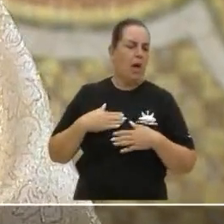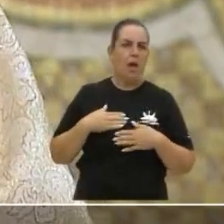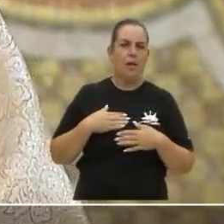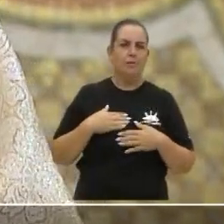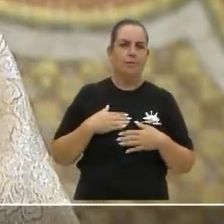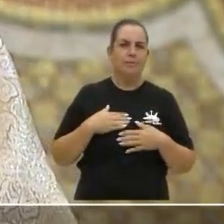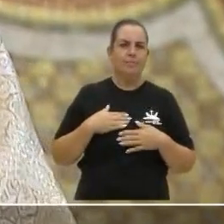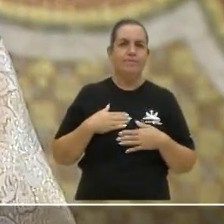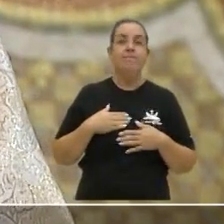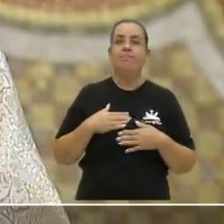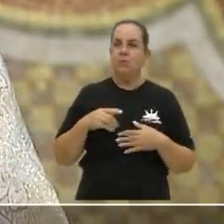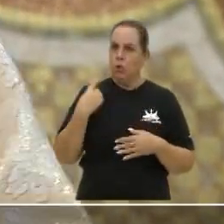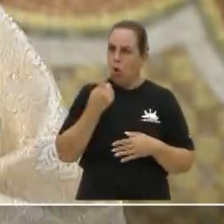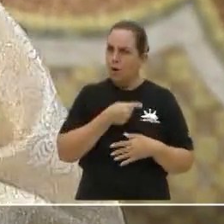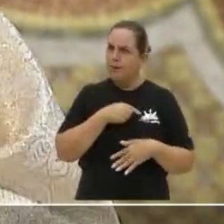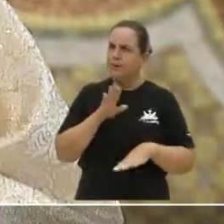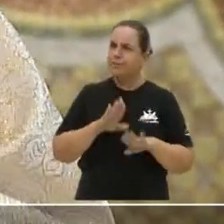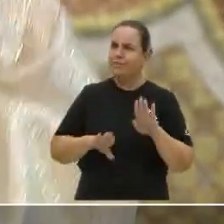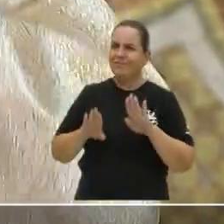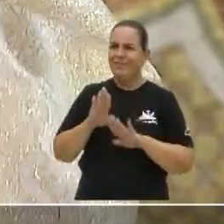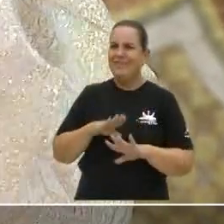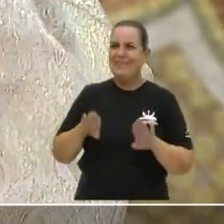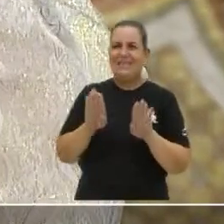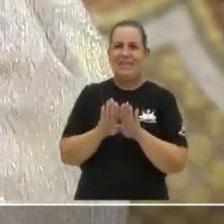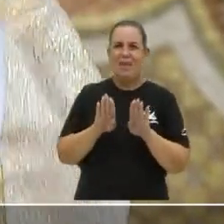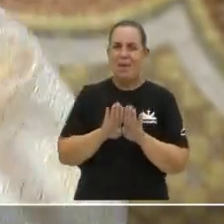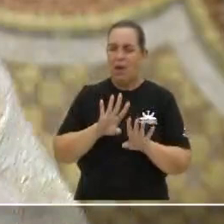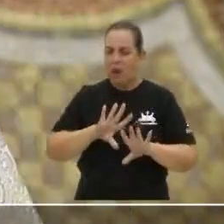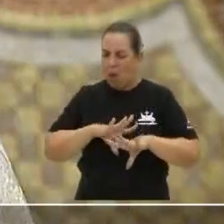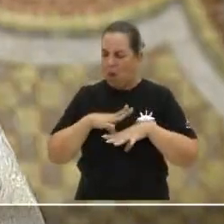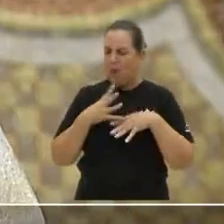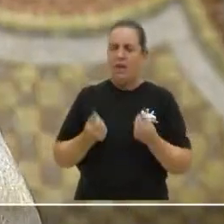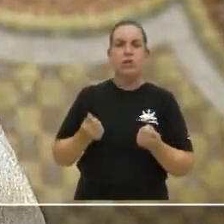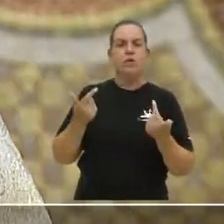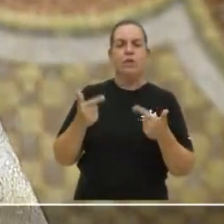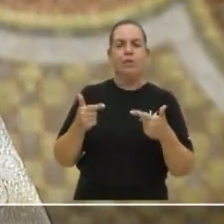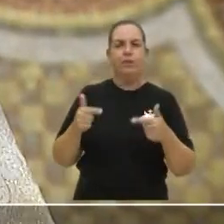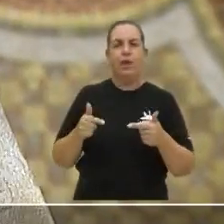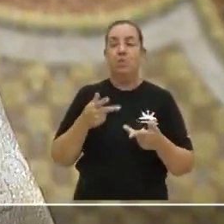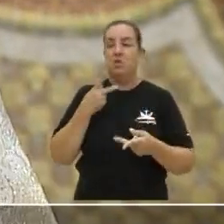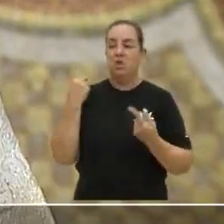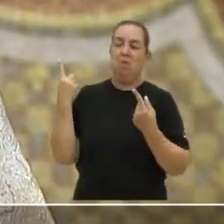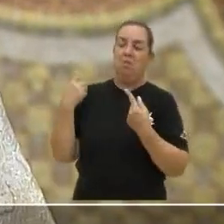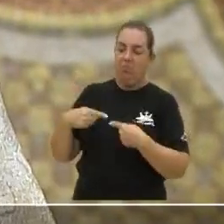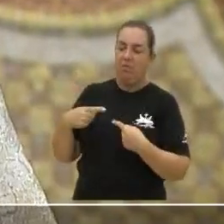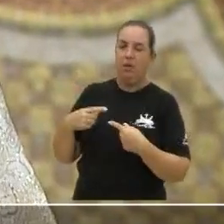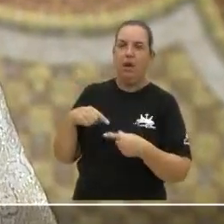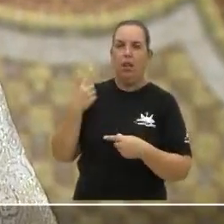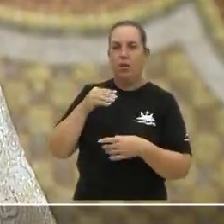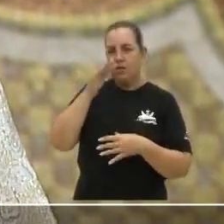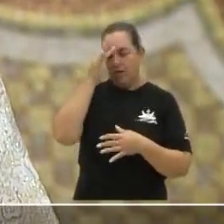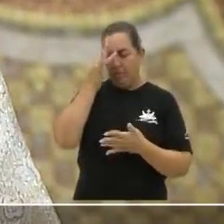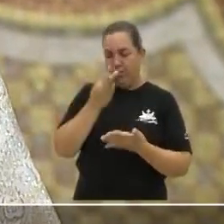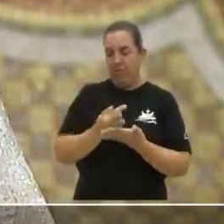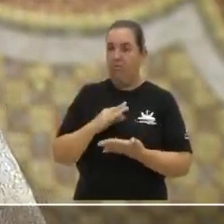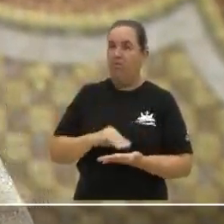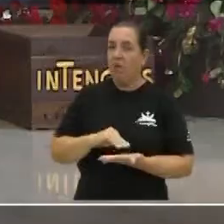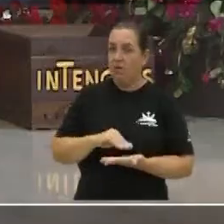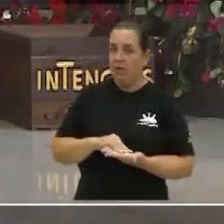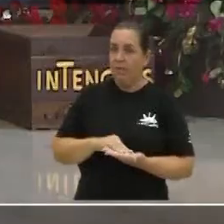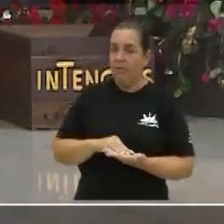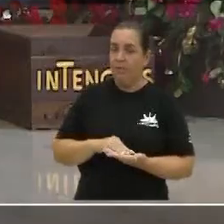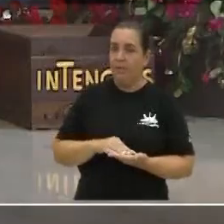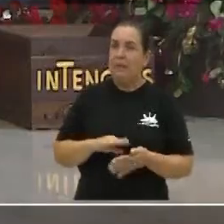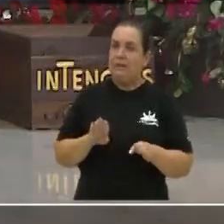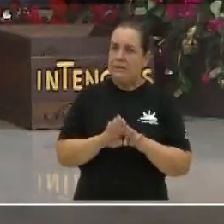vezes em que nós não temos nem a coragem de Tomé de desafiar a nossa incredulidade,